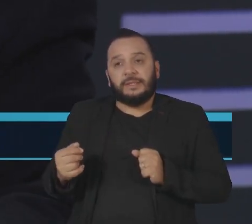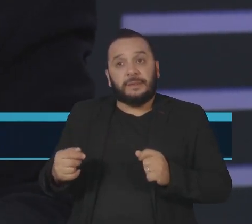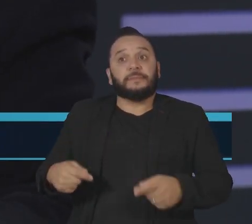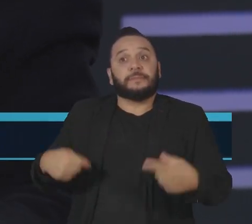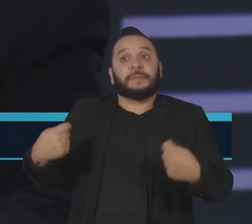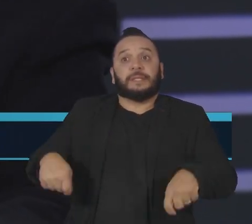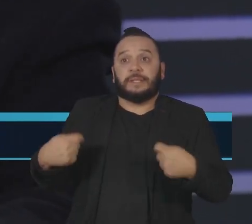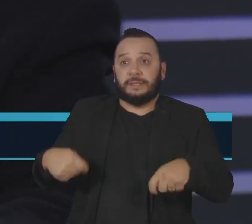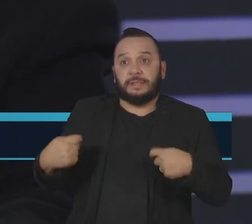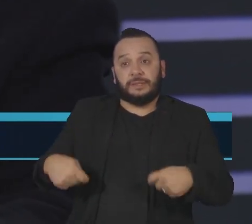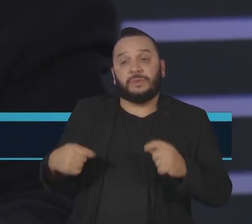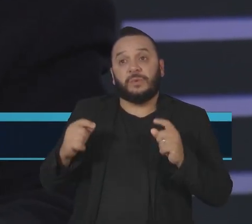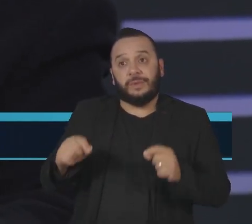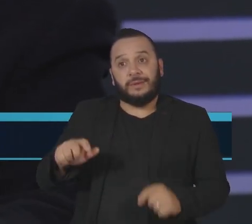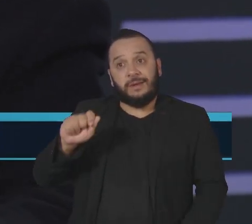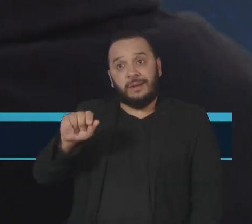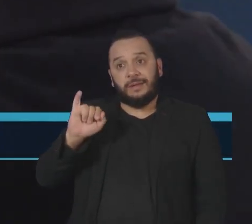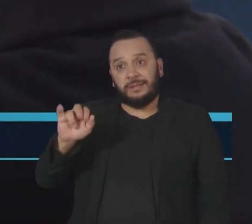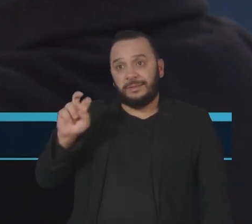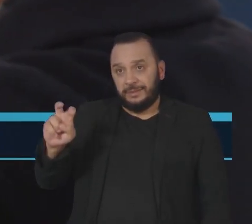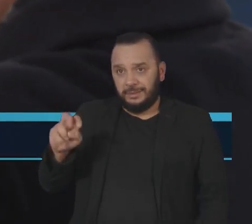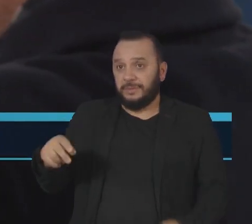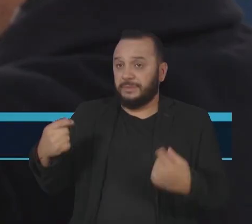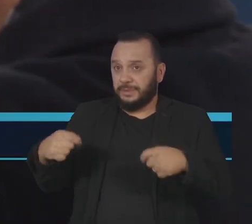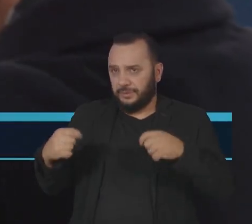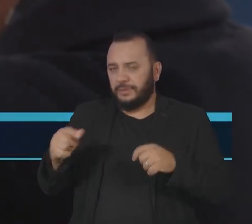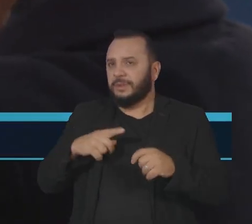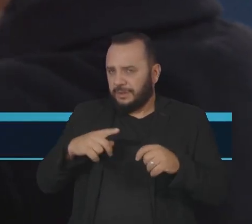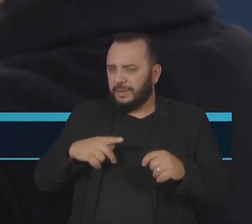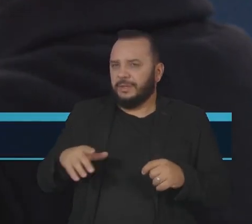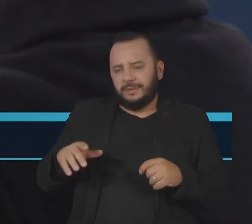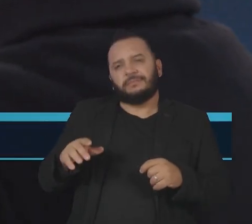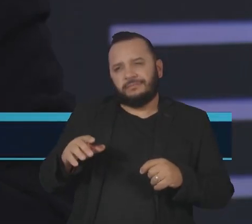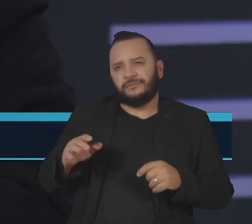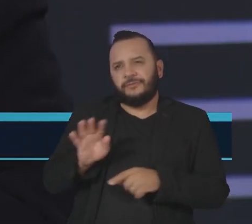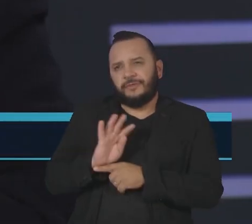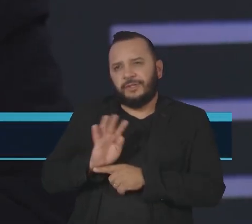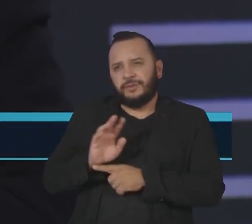necessário, ele justifica isso naquele momento, que ele vai até a imagem dele falando isso, né?